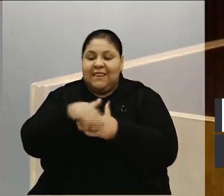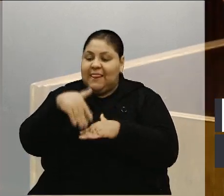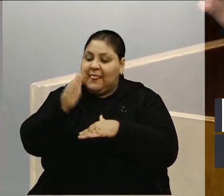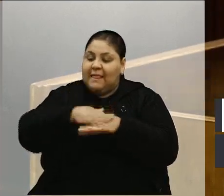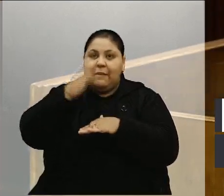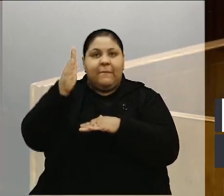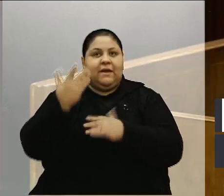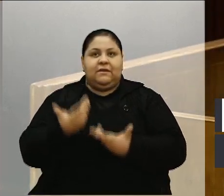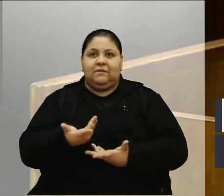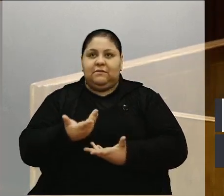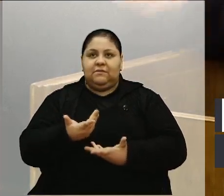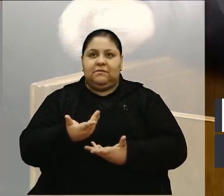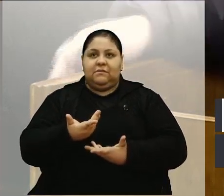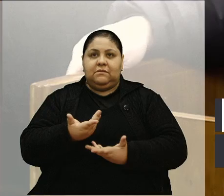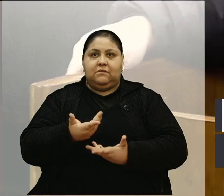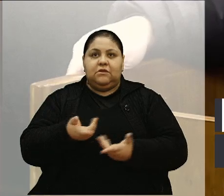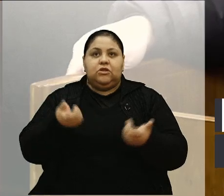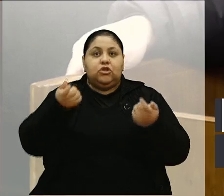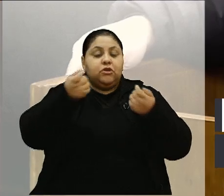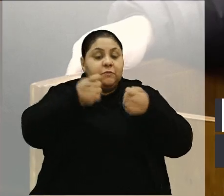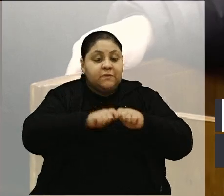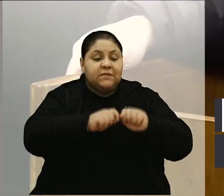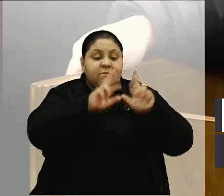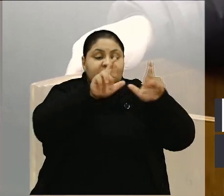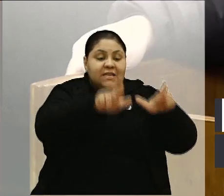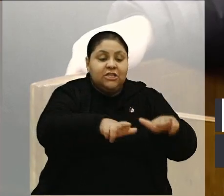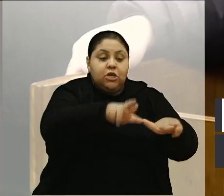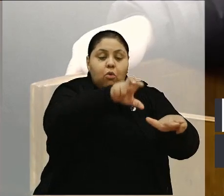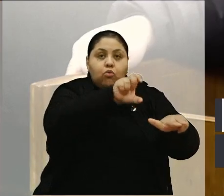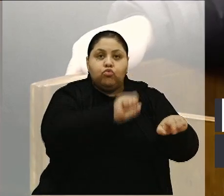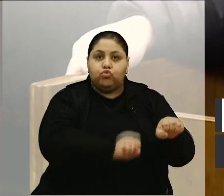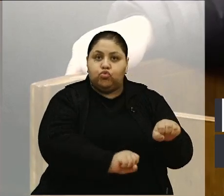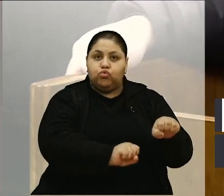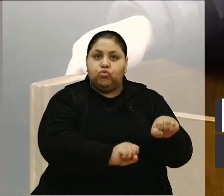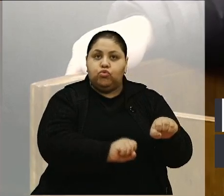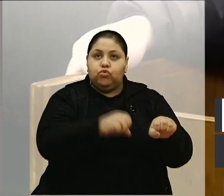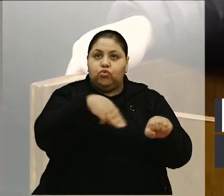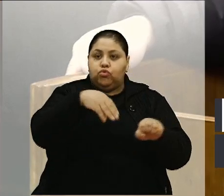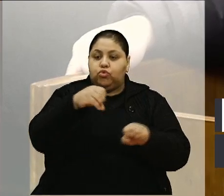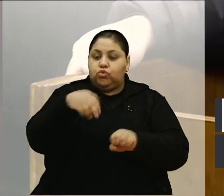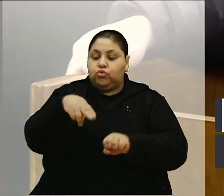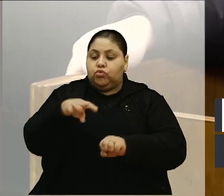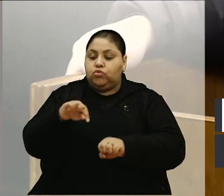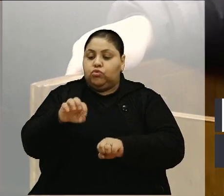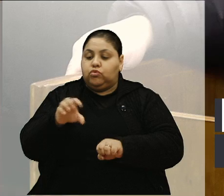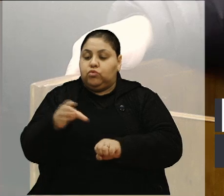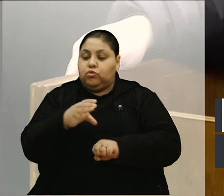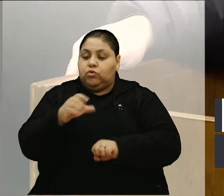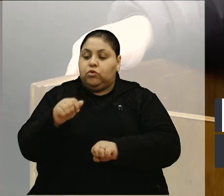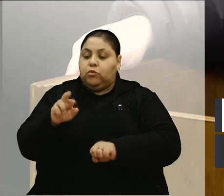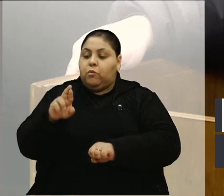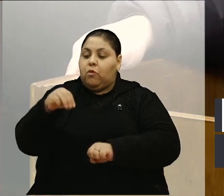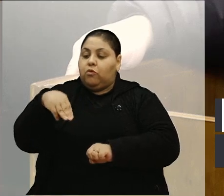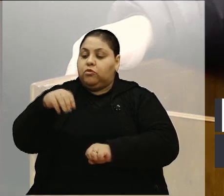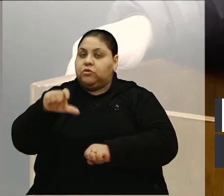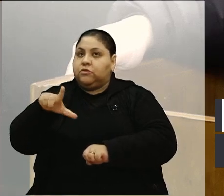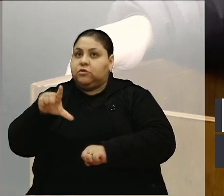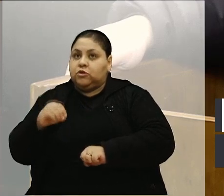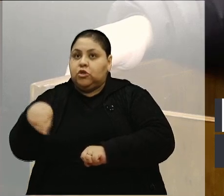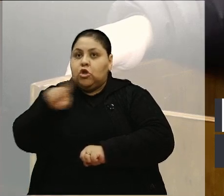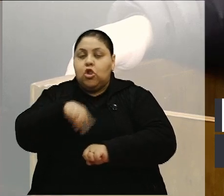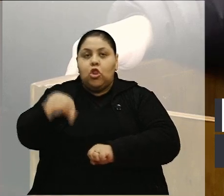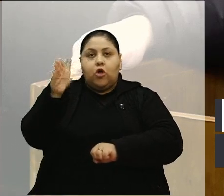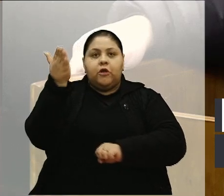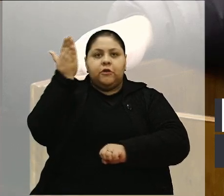que isso. É o que nós precisamos ali na região sul, no Monte Carmelo, que nós sabemos que o relevo é complicado, que nós sabemos